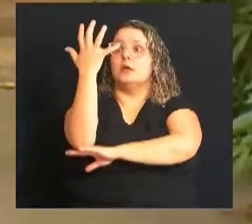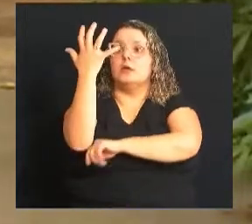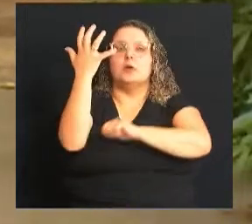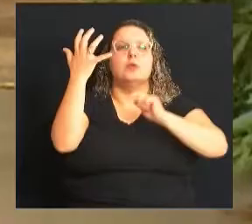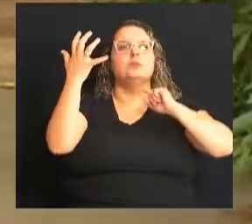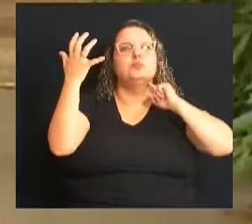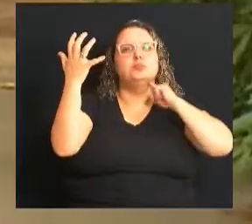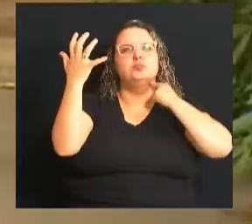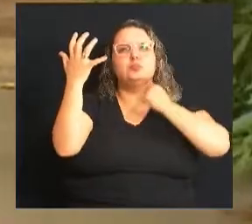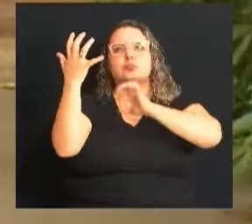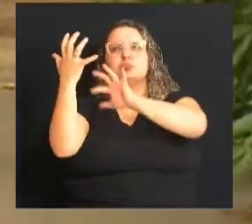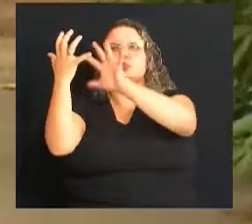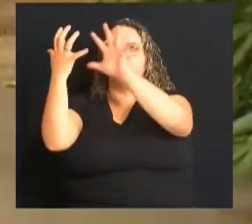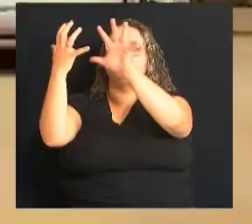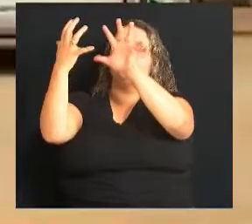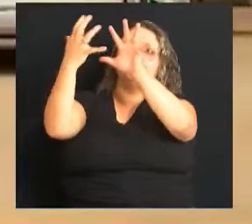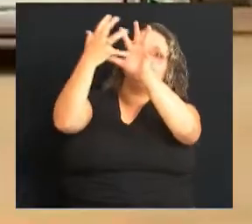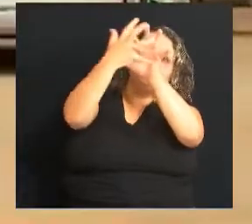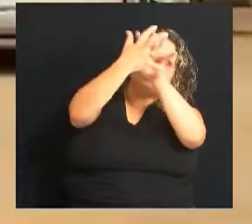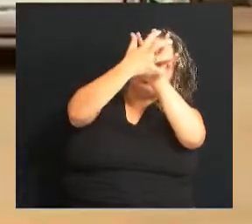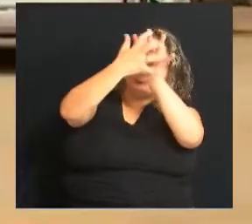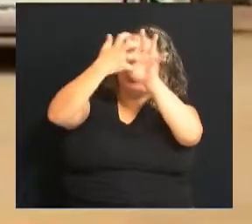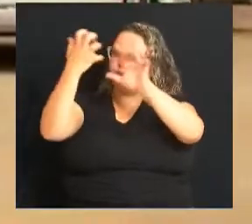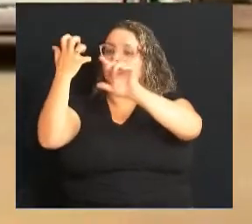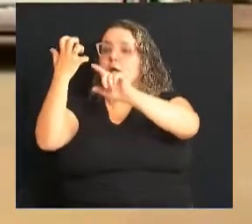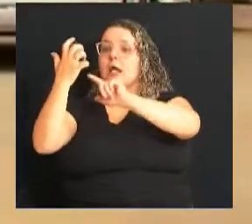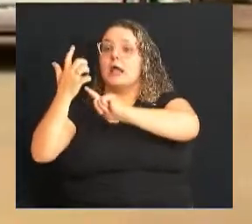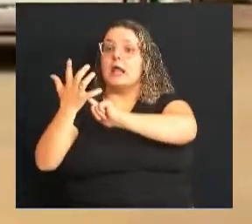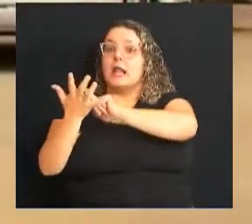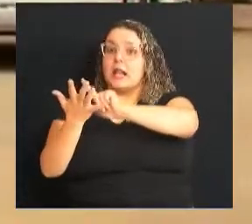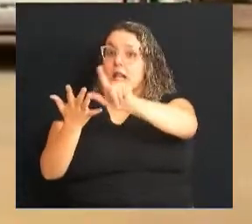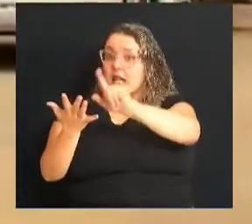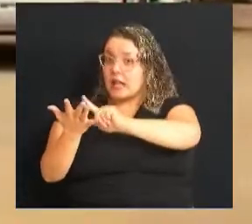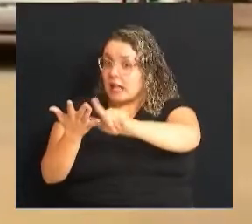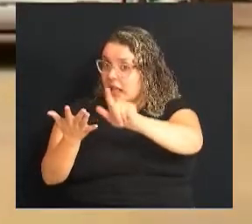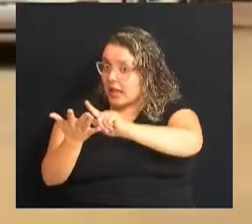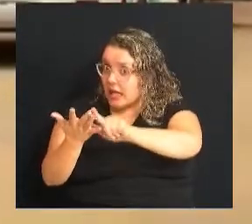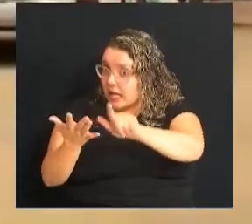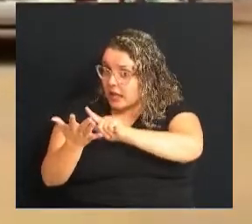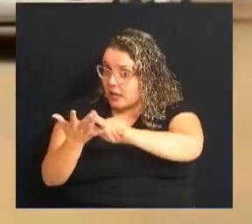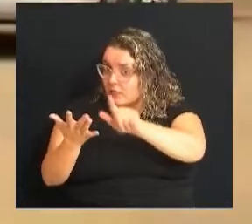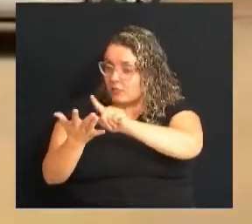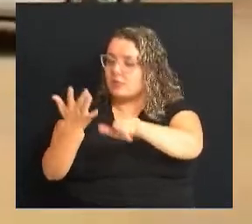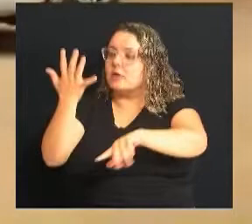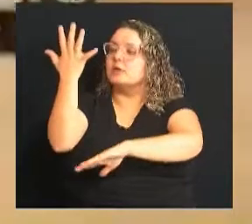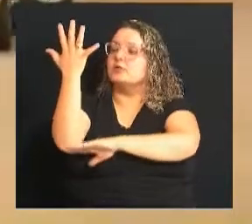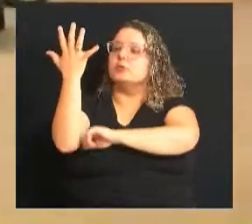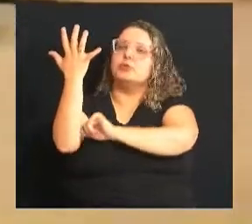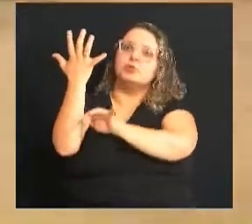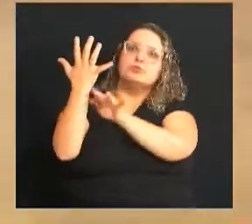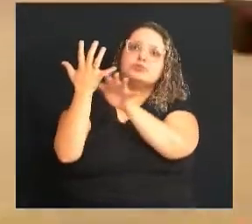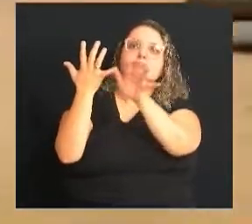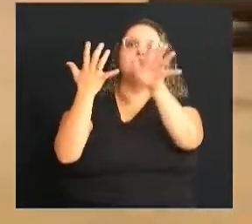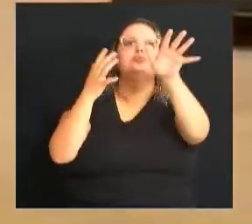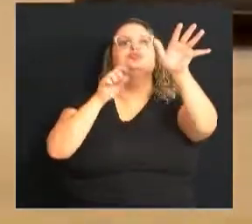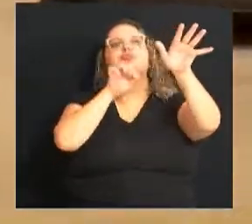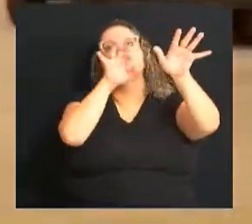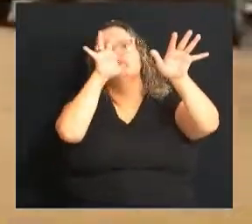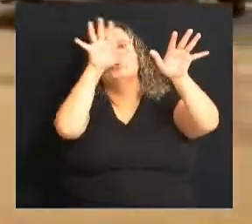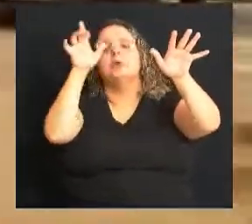gás metano, o gás carbônico, que é absorvido pelas árvores. Então, ela é um filtro. E